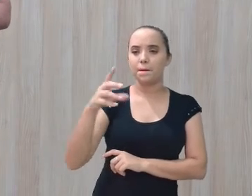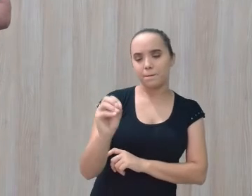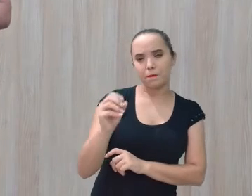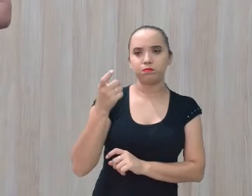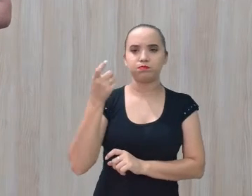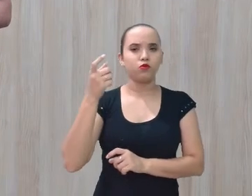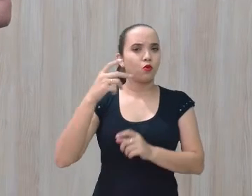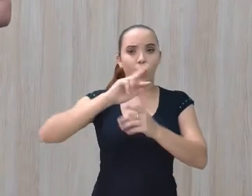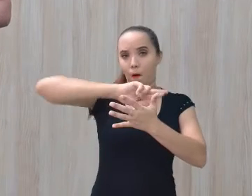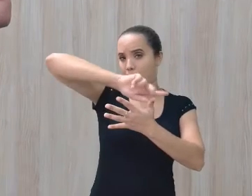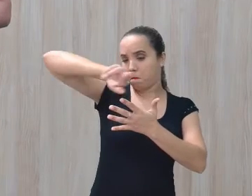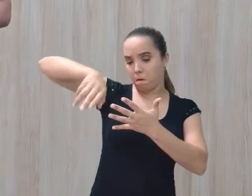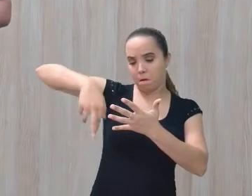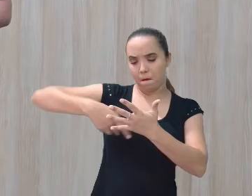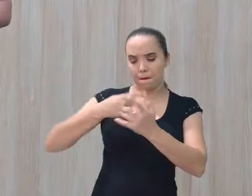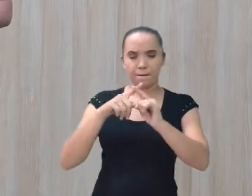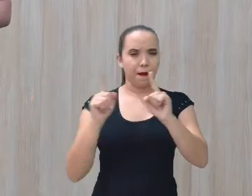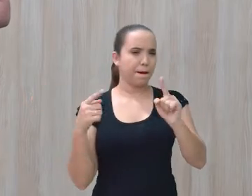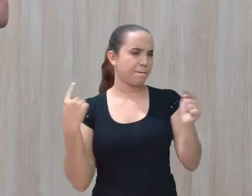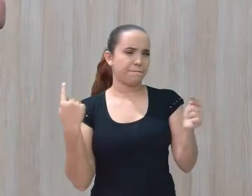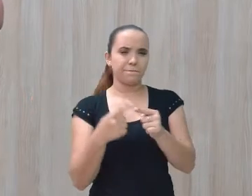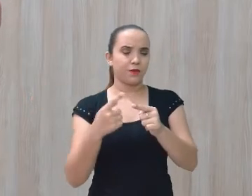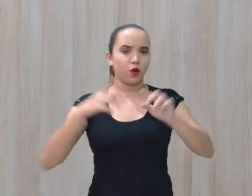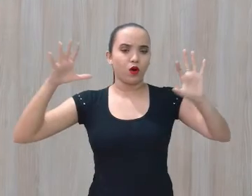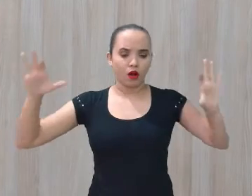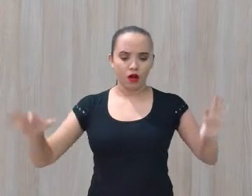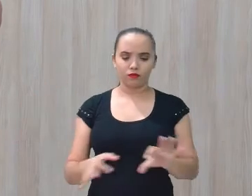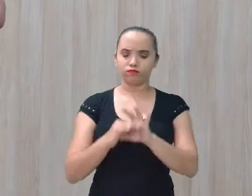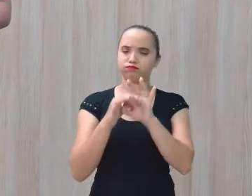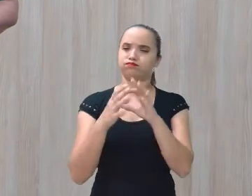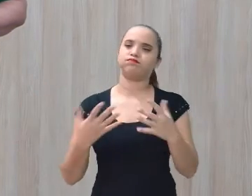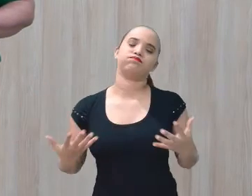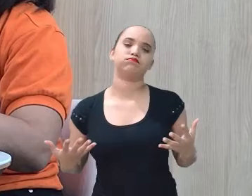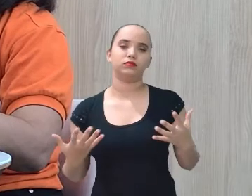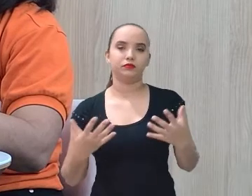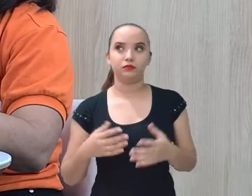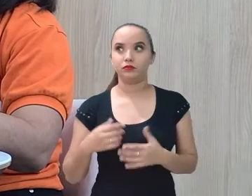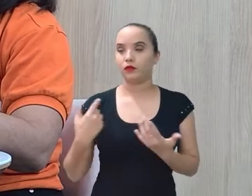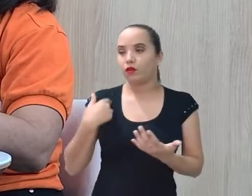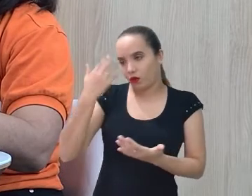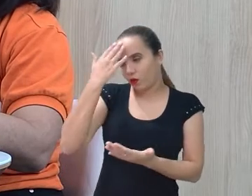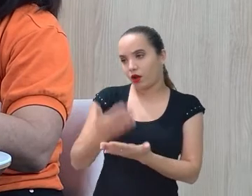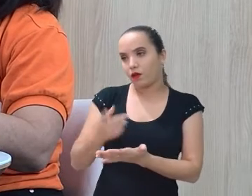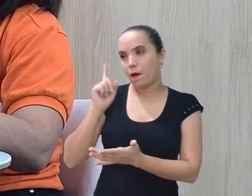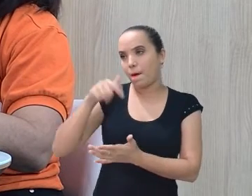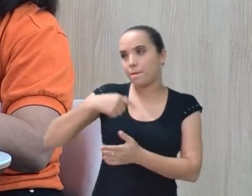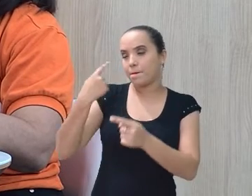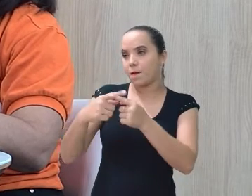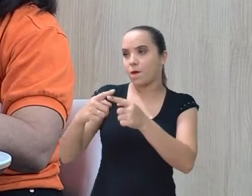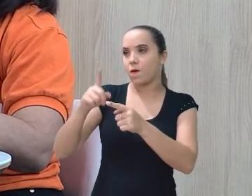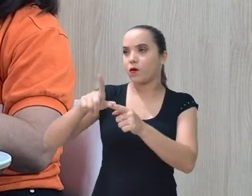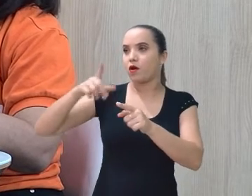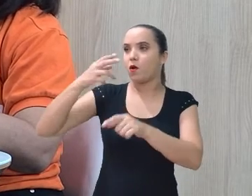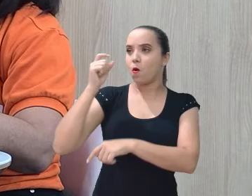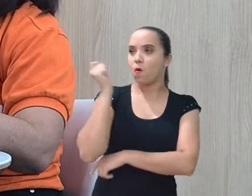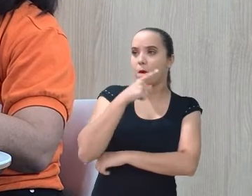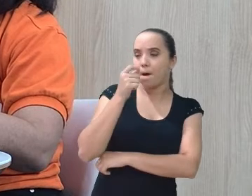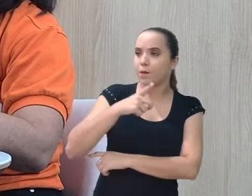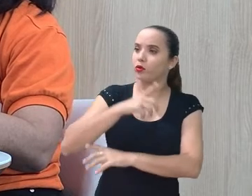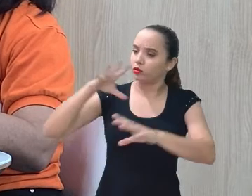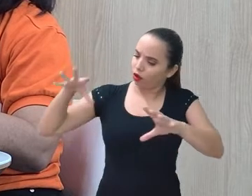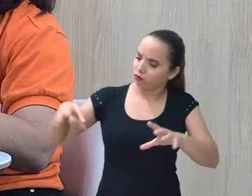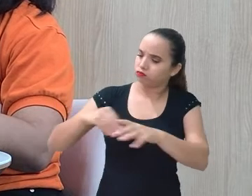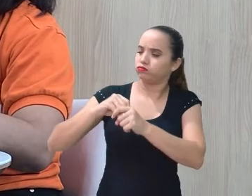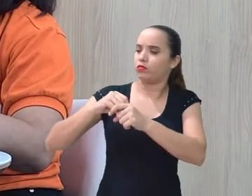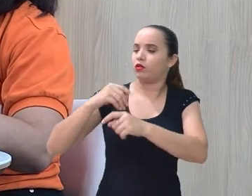funcionaram? E aí? Eu acho que é porque o humor está justamente implícito nessa ideia de que ele não sabia